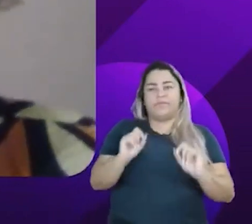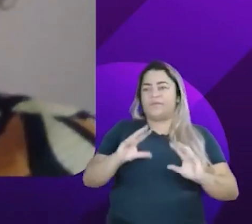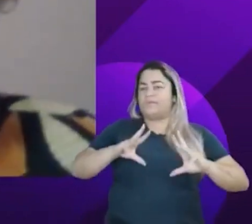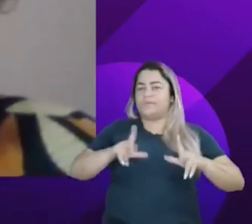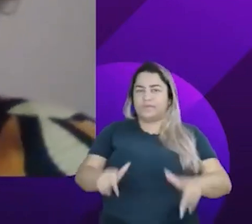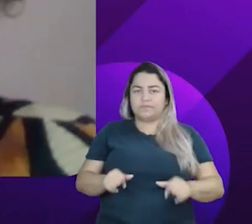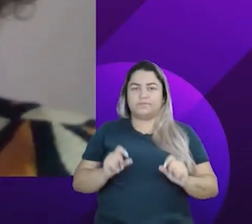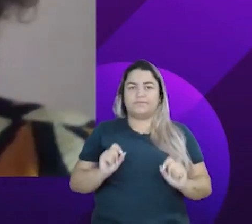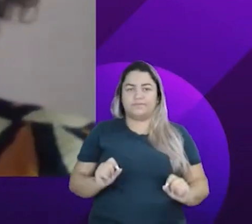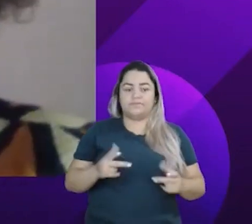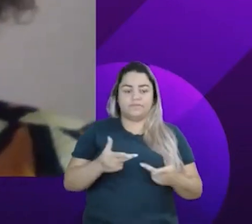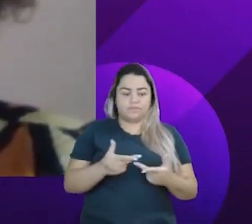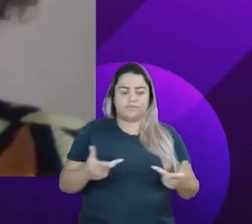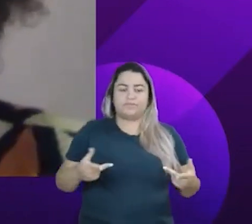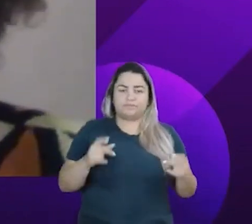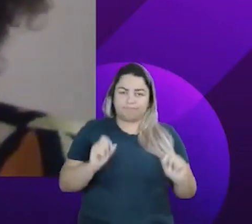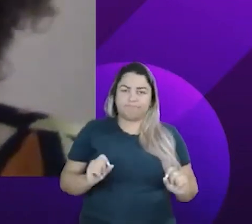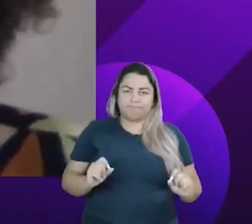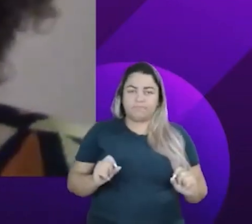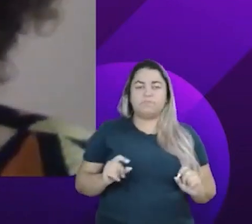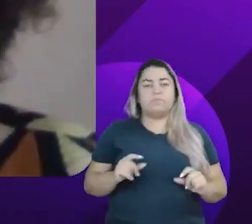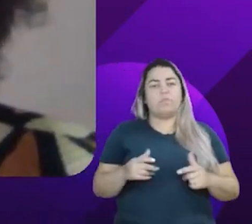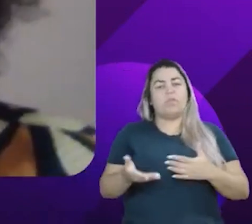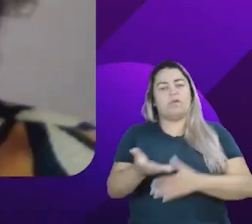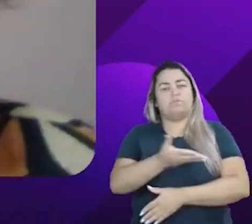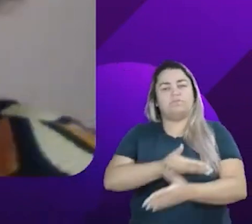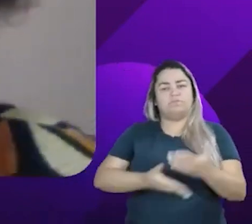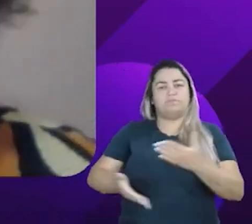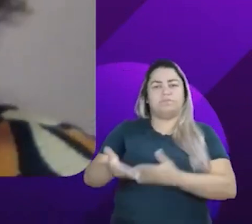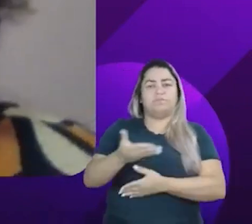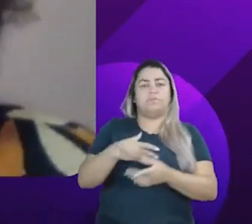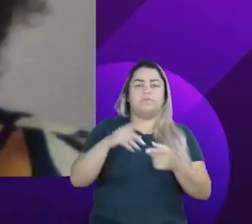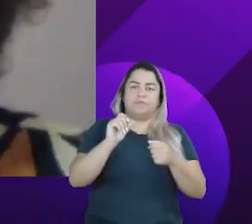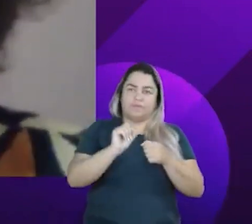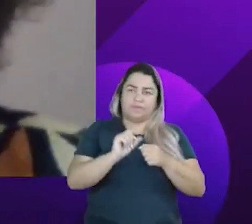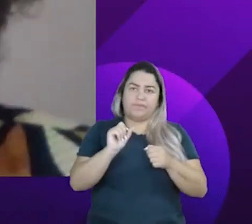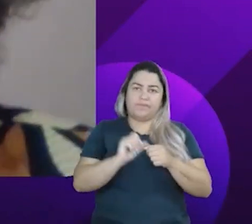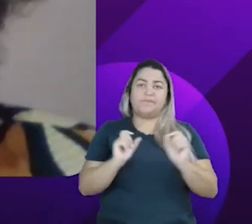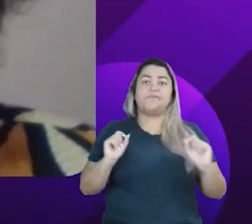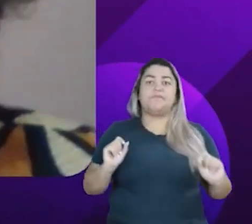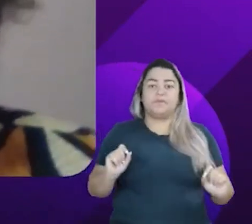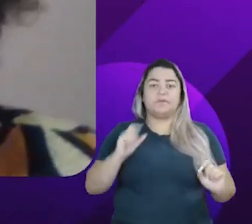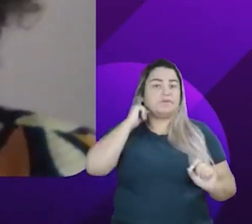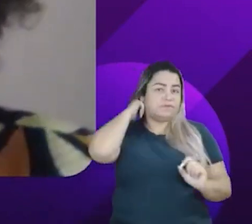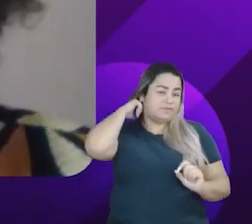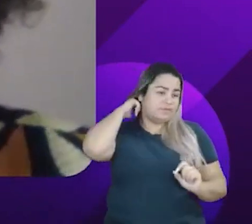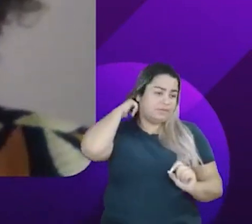em todas as dimensões que estamos envolvidas e fazer com que